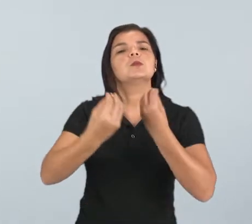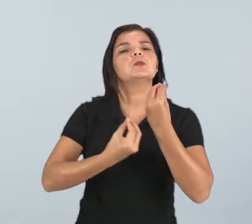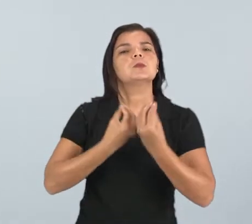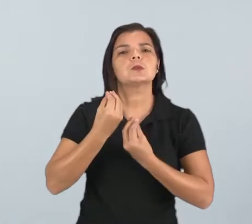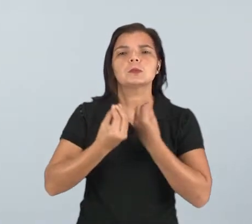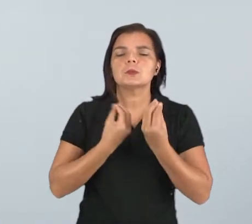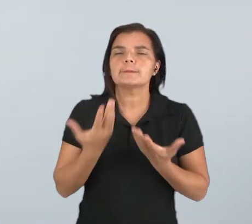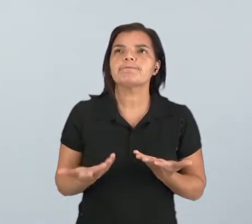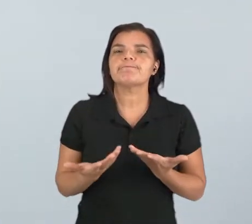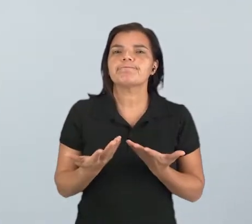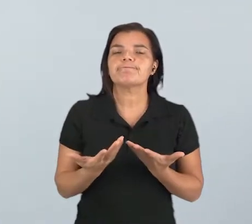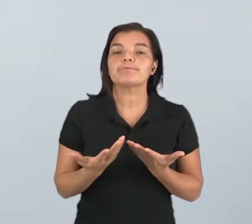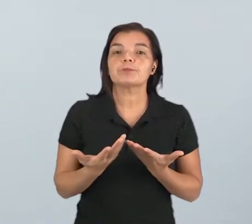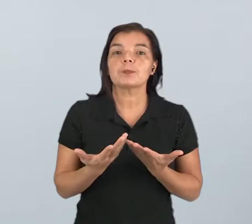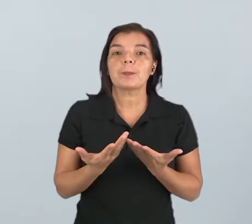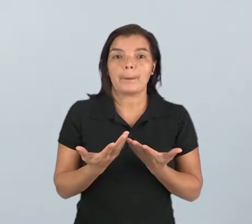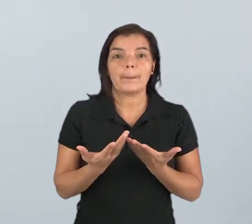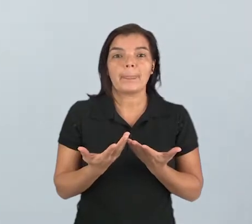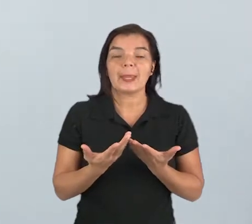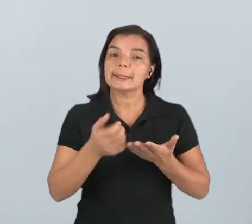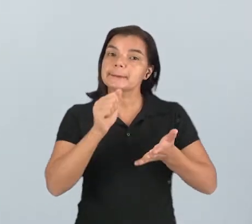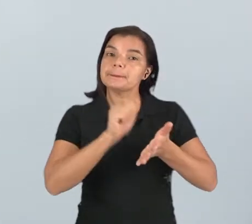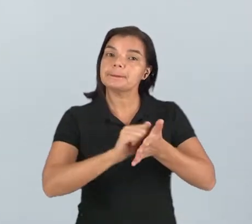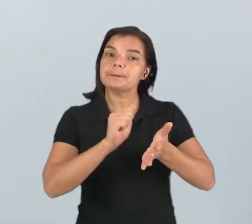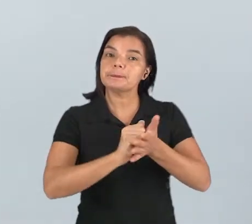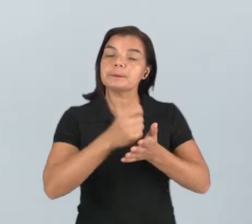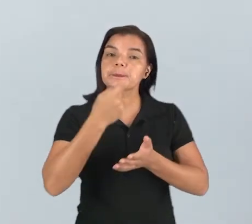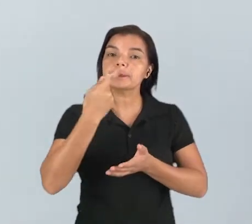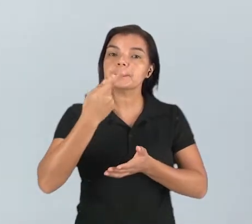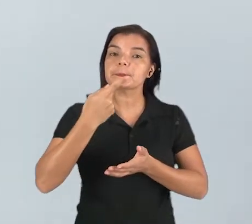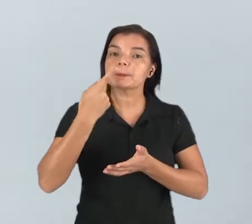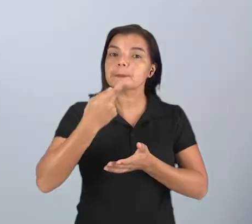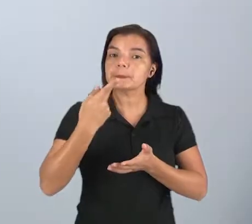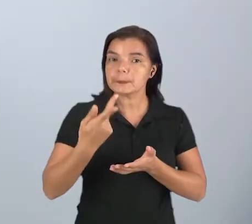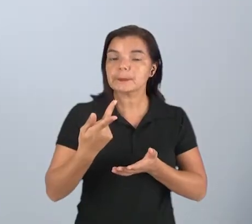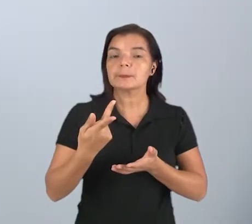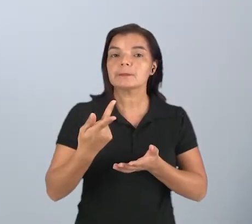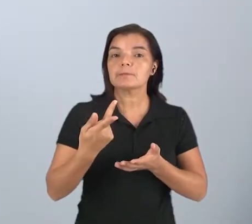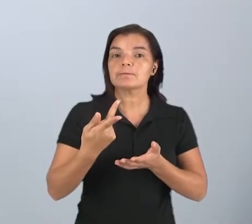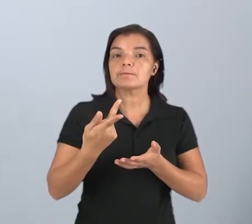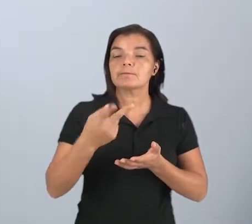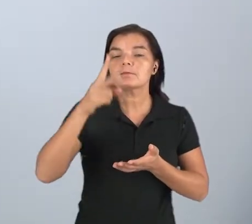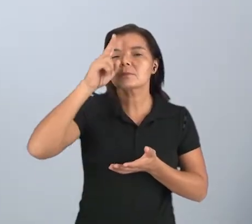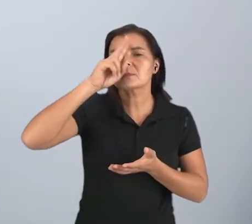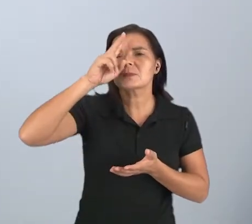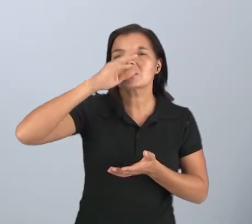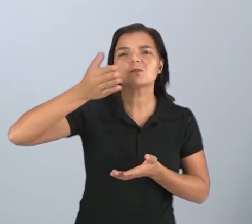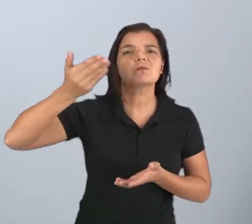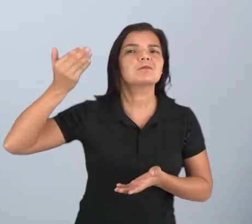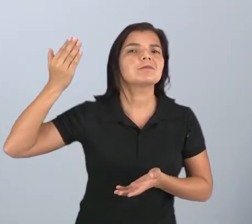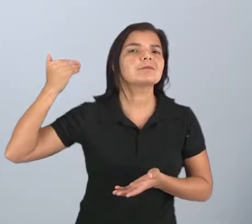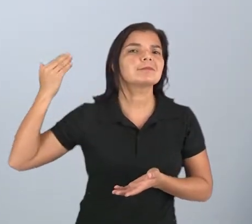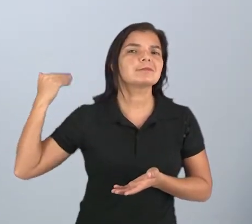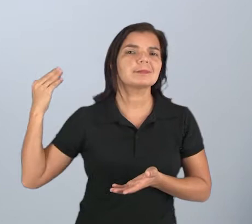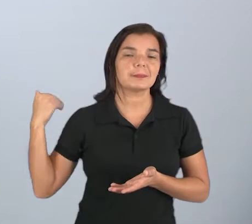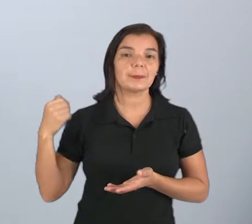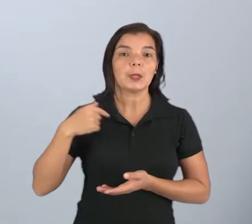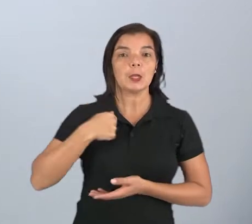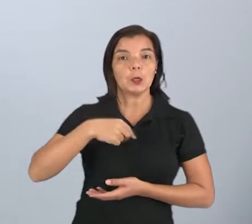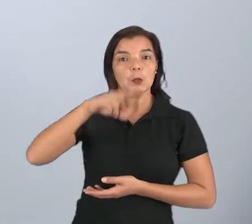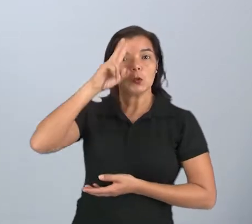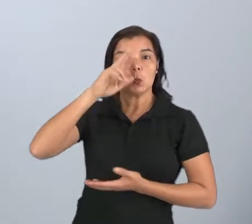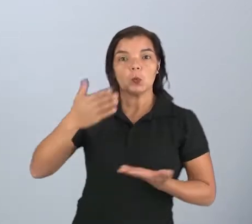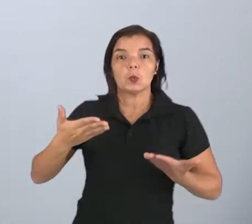aí da contação, na verdade, da narração de uma lembrança, ou seja, eu vou